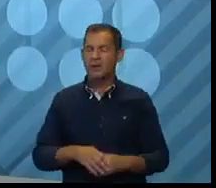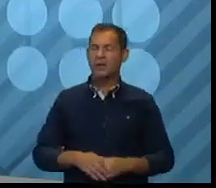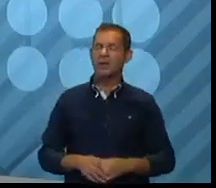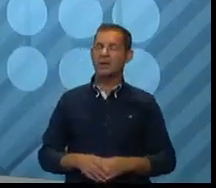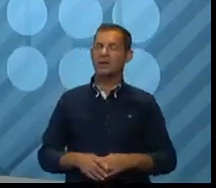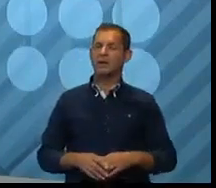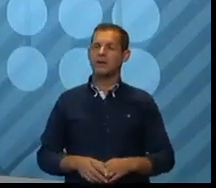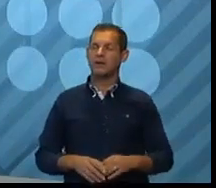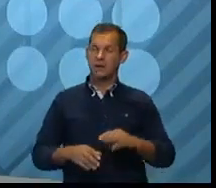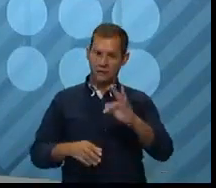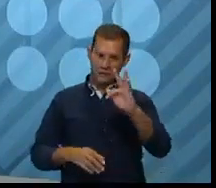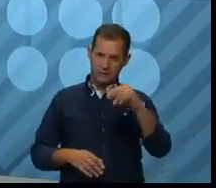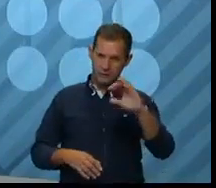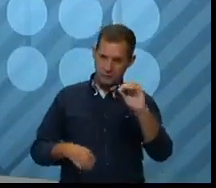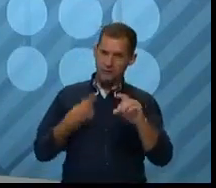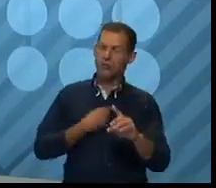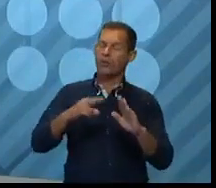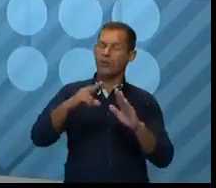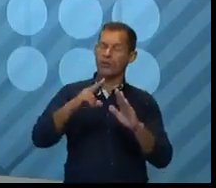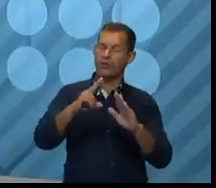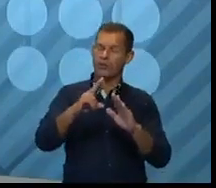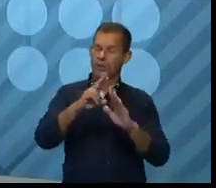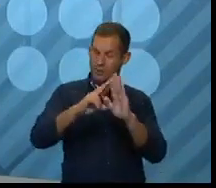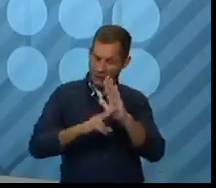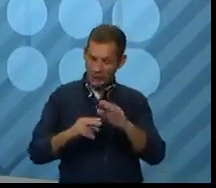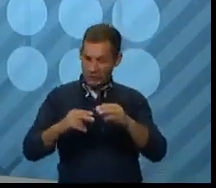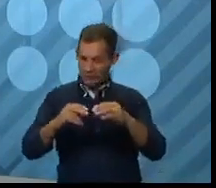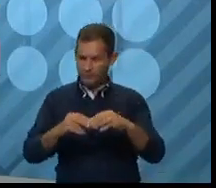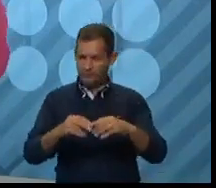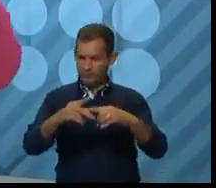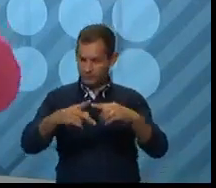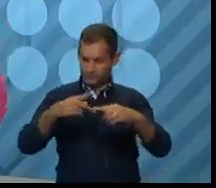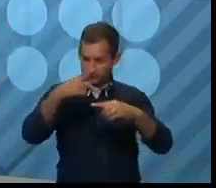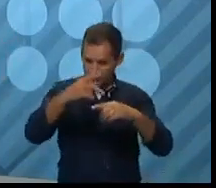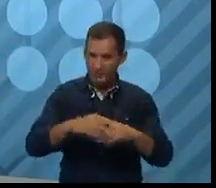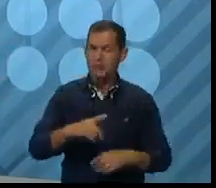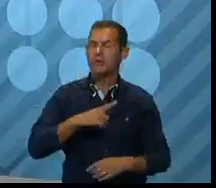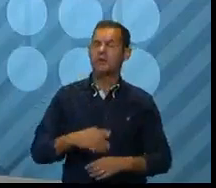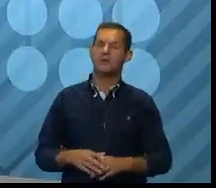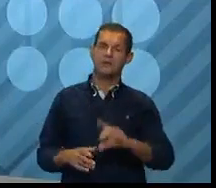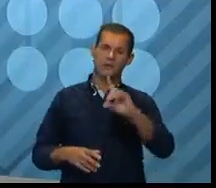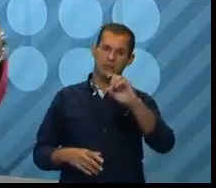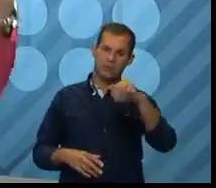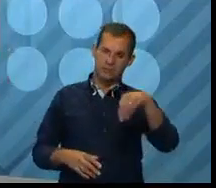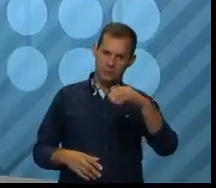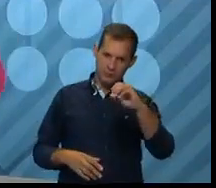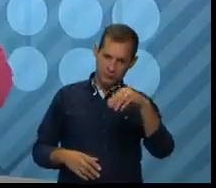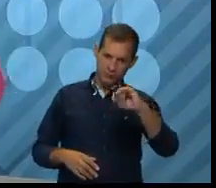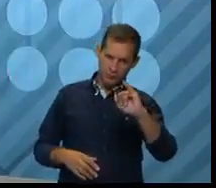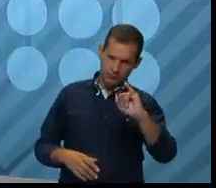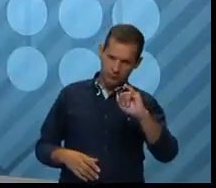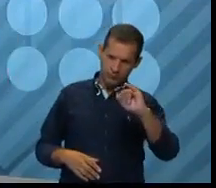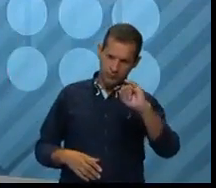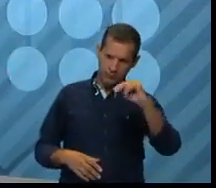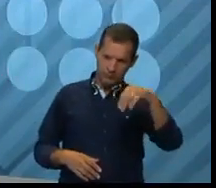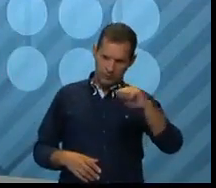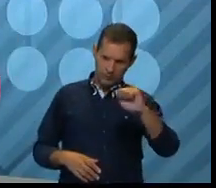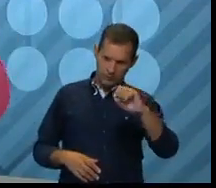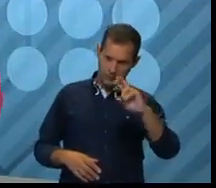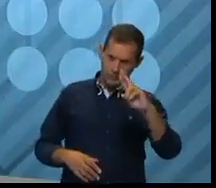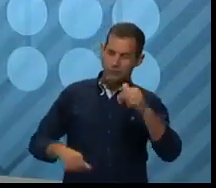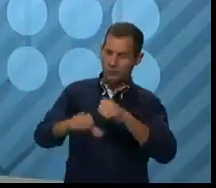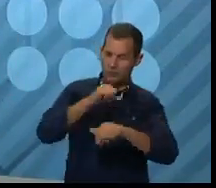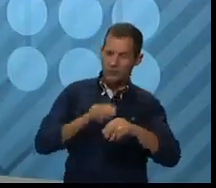também utilizamos essa regra da potência. Quando a gente tem, por exemplo, a potência no denominador, tem como a gente transformar essa potência para